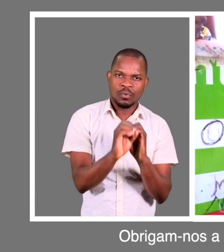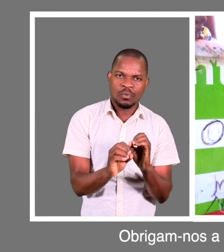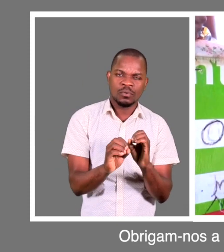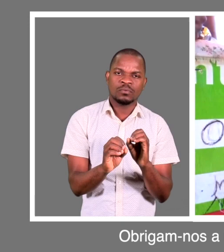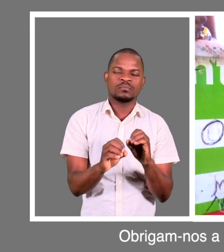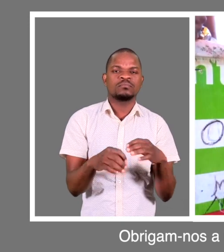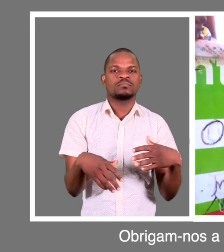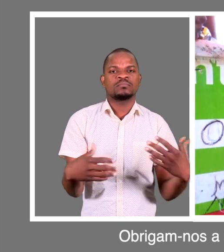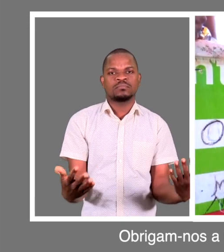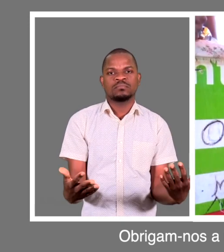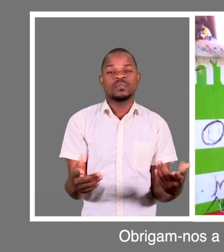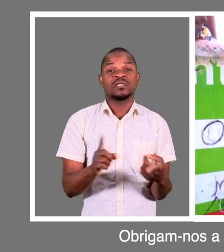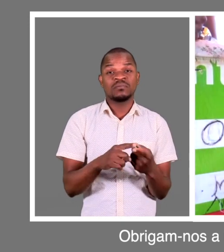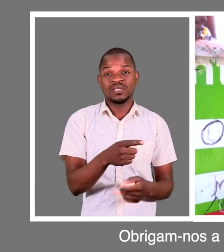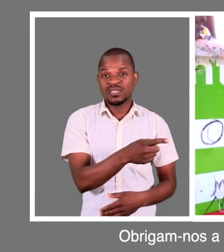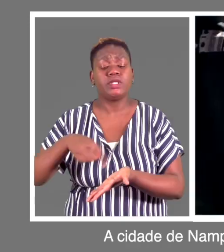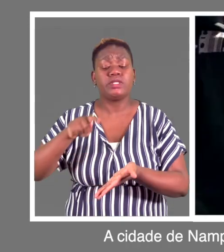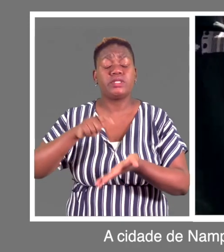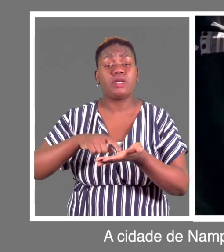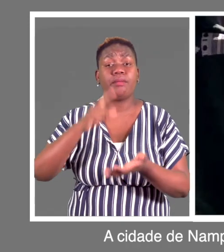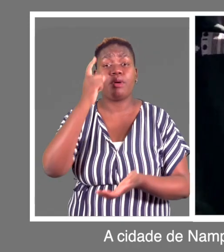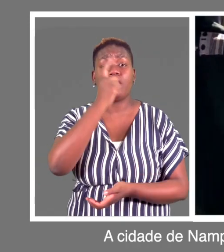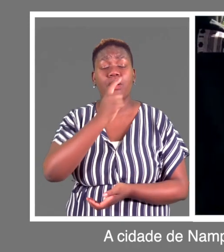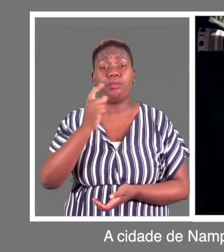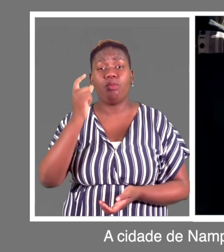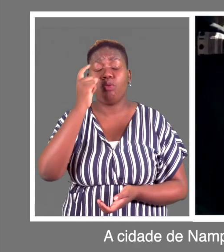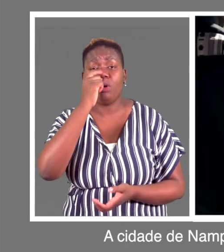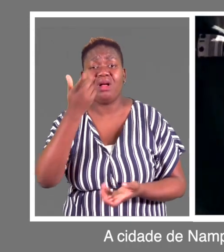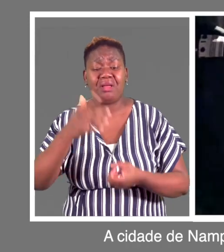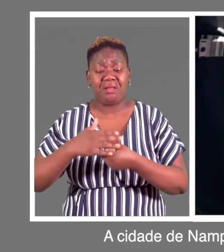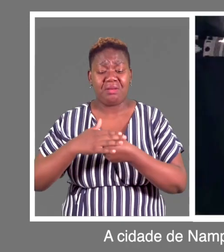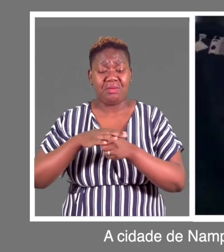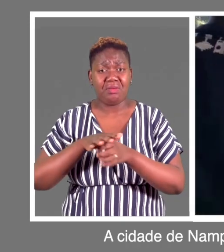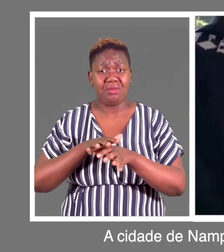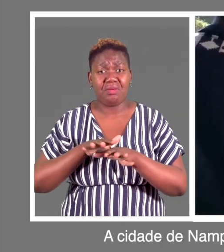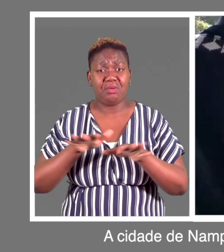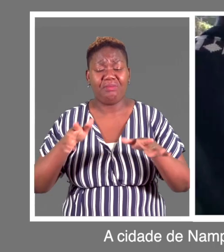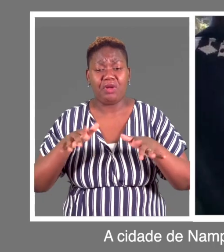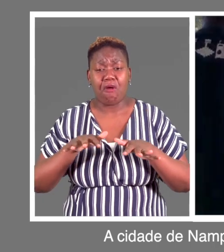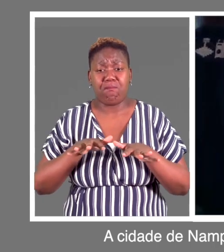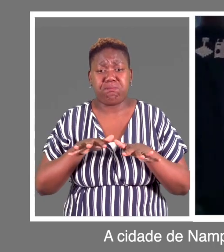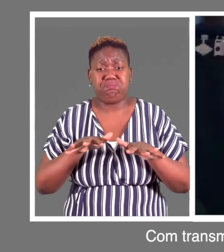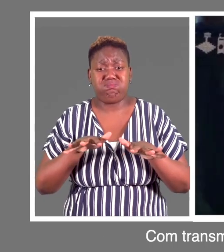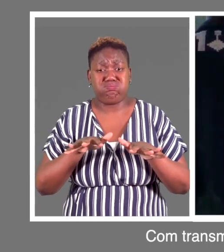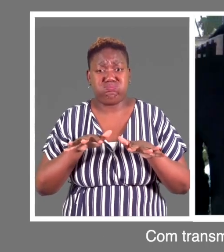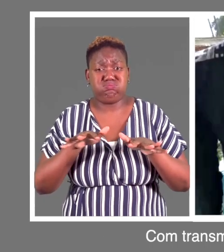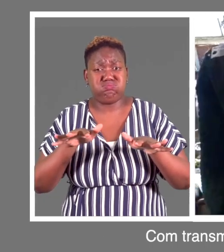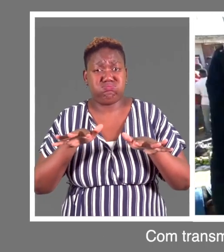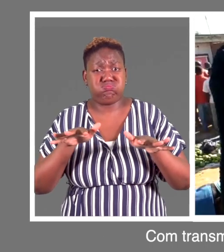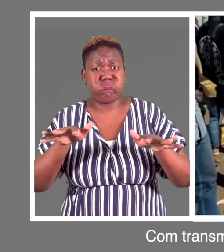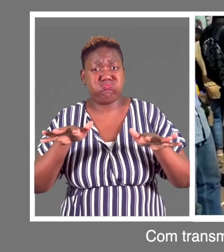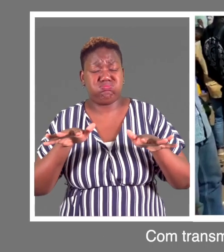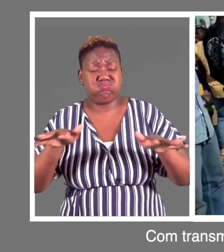tentam a maneira para nós, mas para eles não. A cidade de Nampula foi a primeira a ser declarada área com